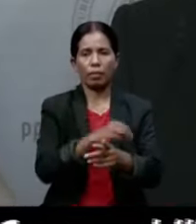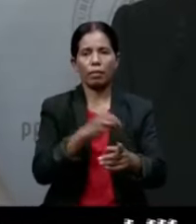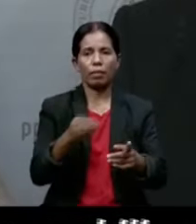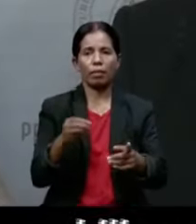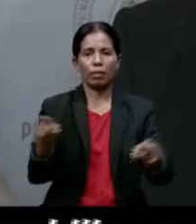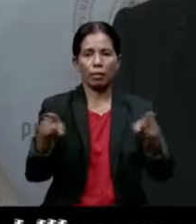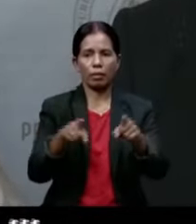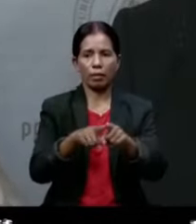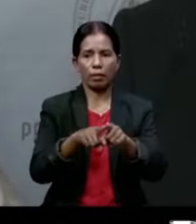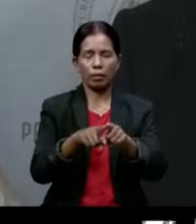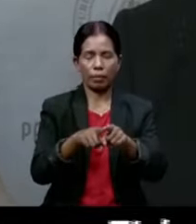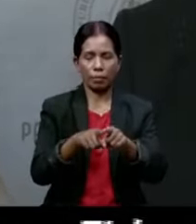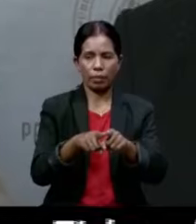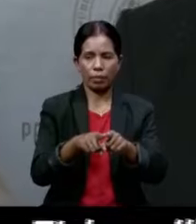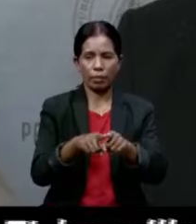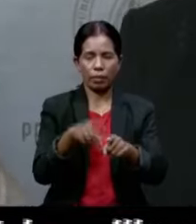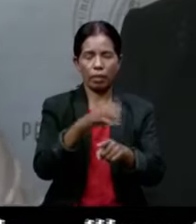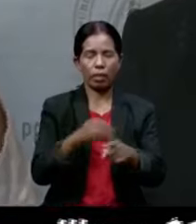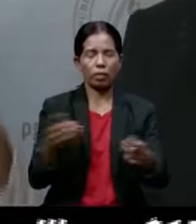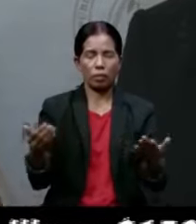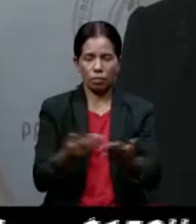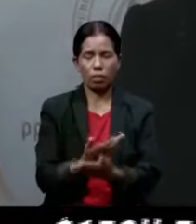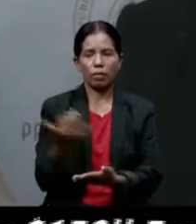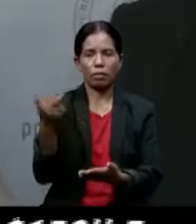nessa energia renovável,